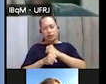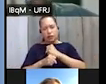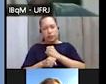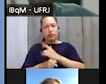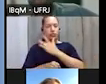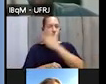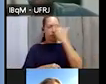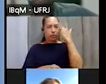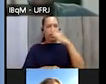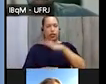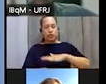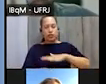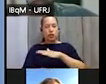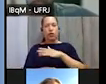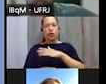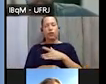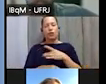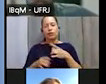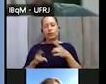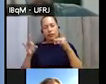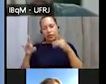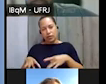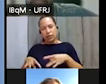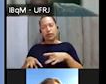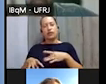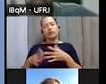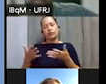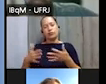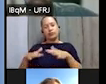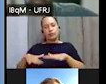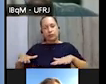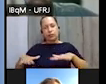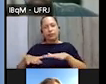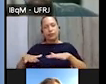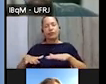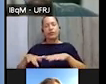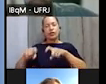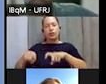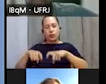viveram e saíram, né? Tiveram ali a roça,